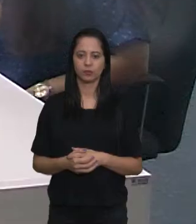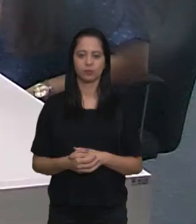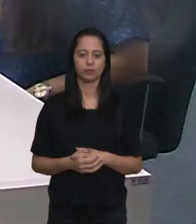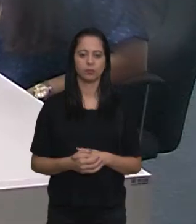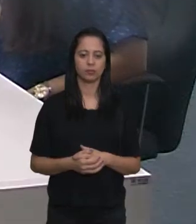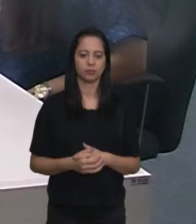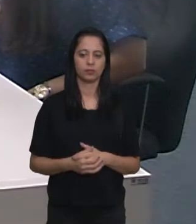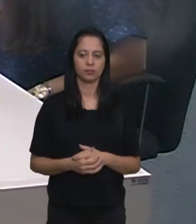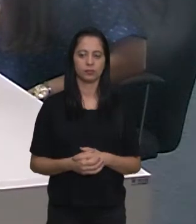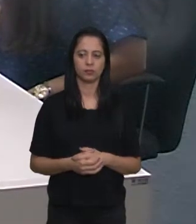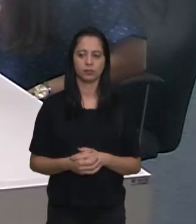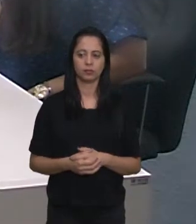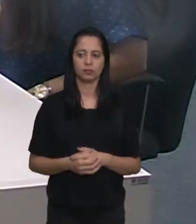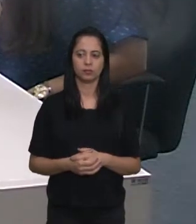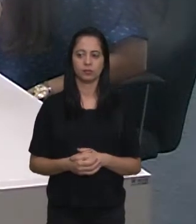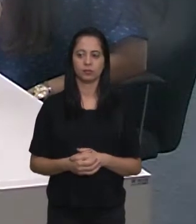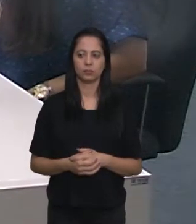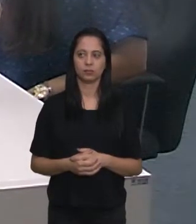Leitura?